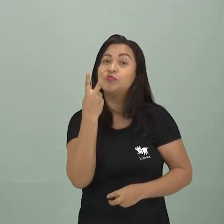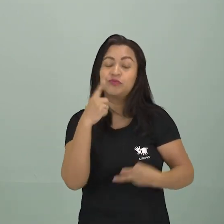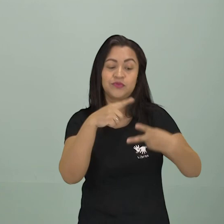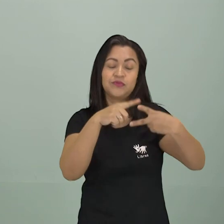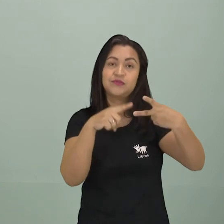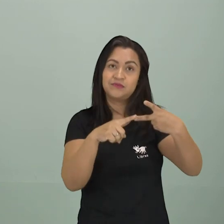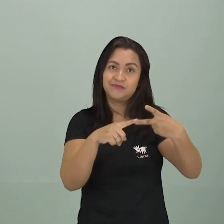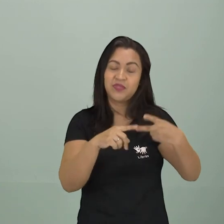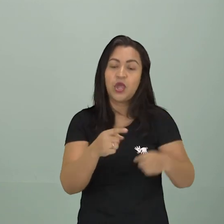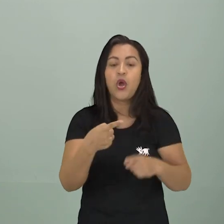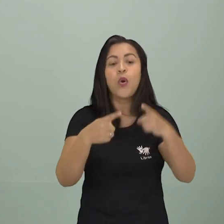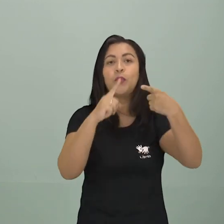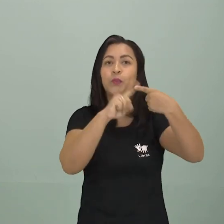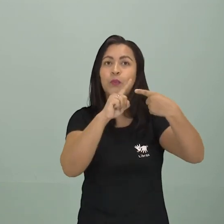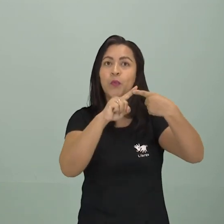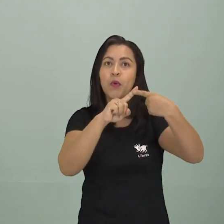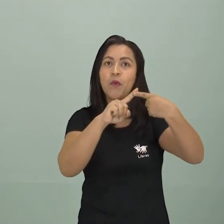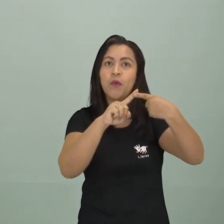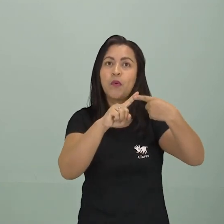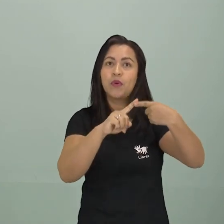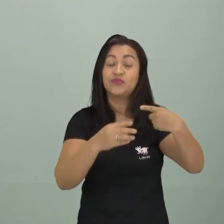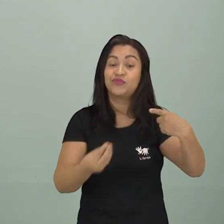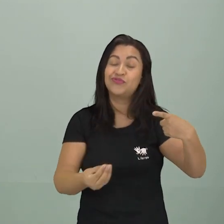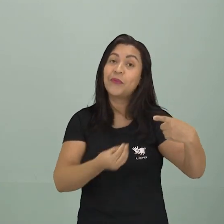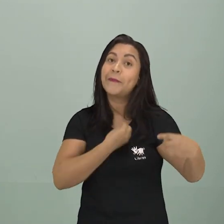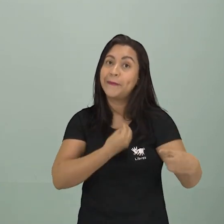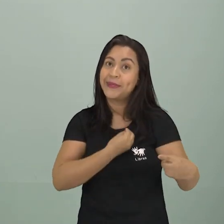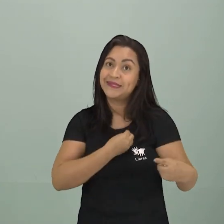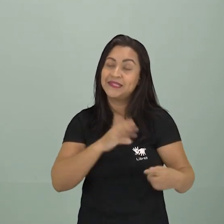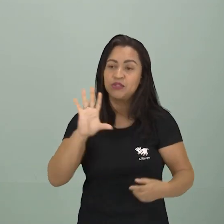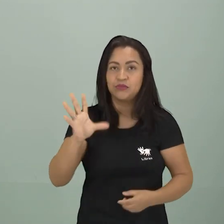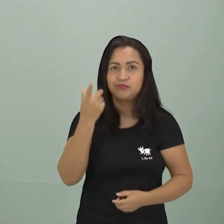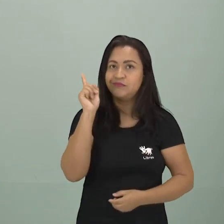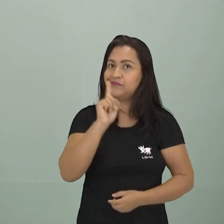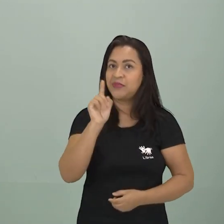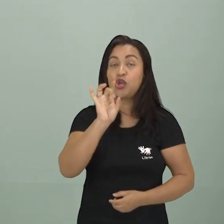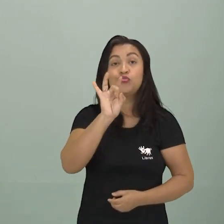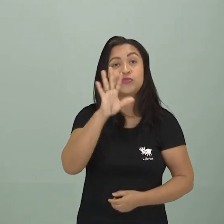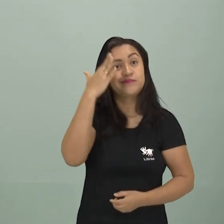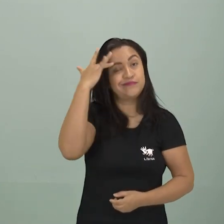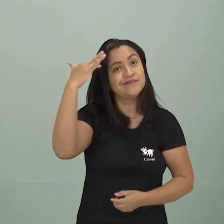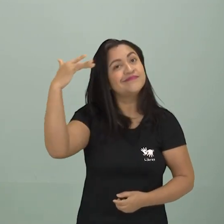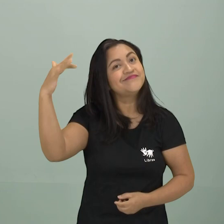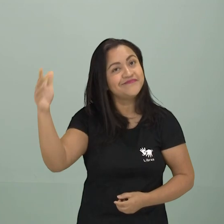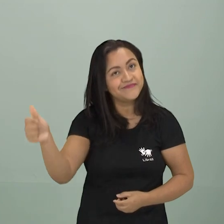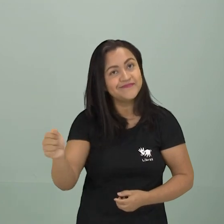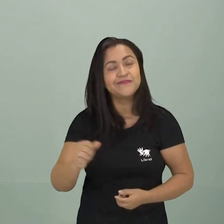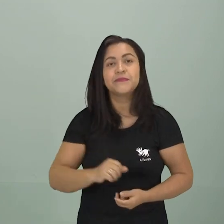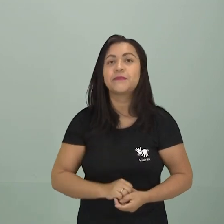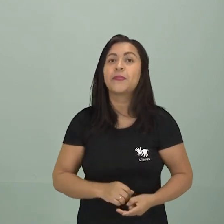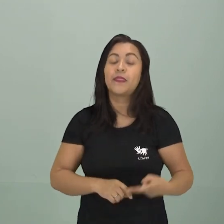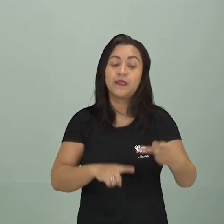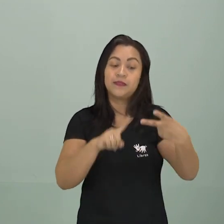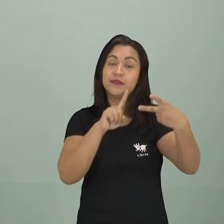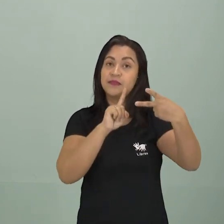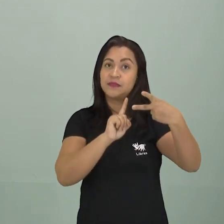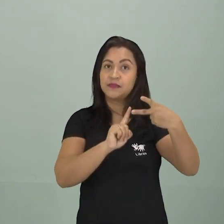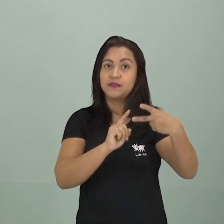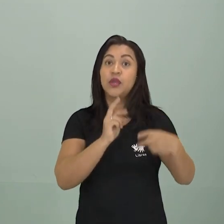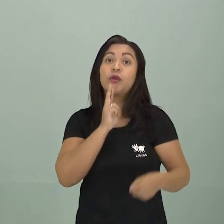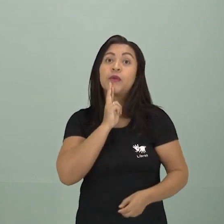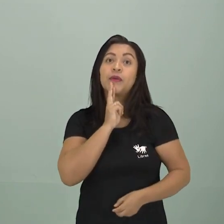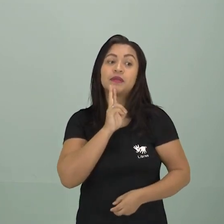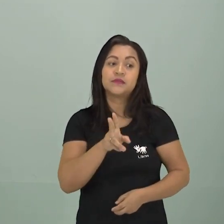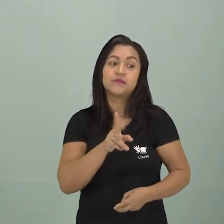a gente fala de presente, uma situação hipotética no presente, que não está acontecendo, na verdade, mas eu só estou imaginando. E o meu resultado